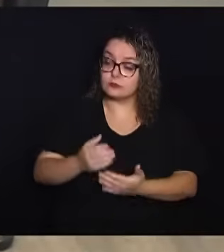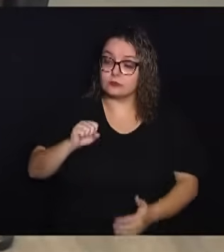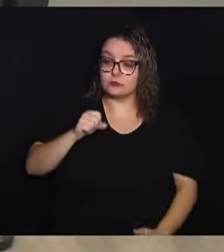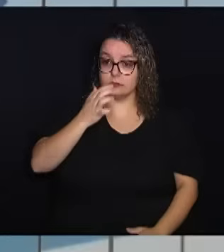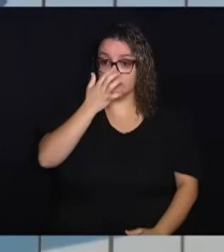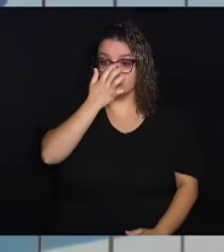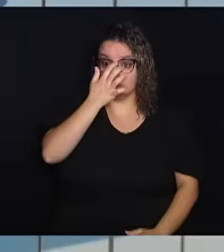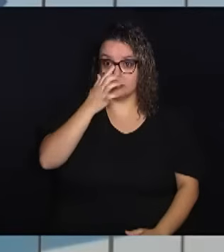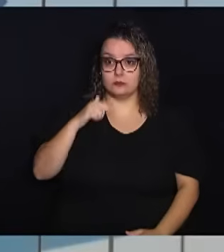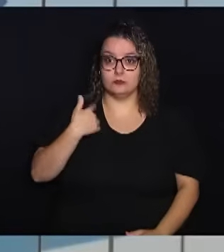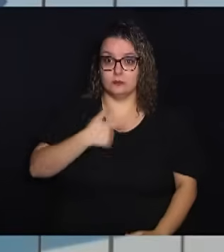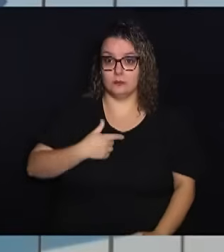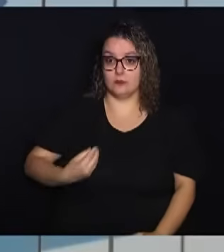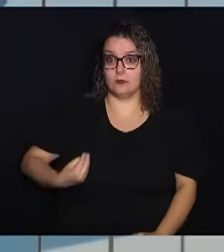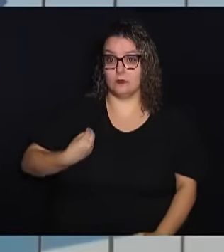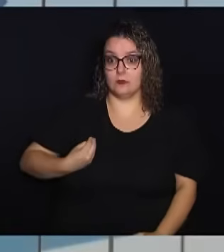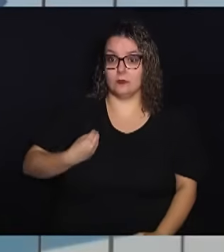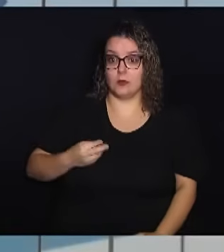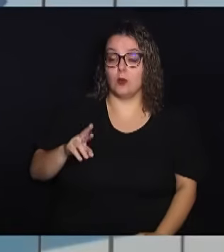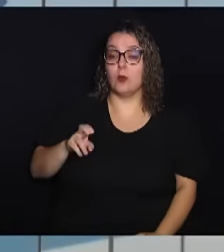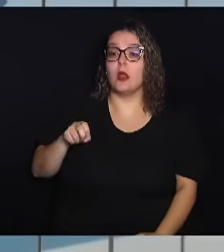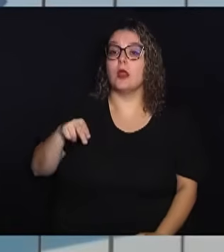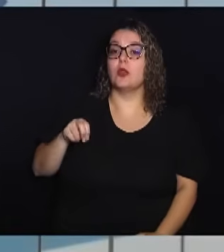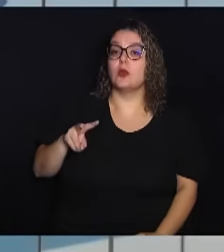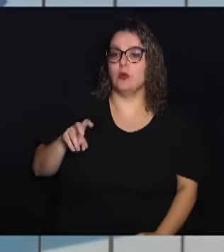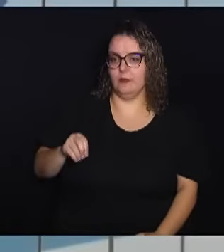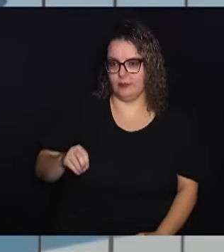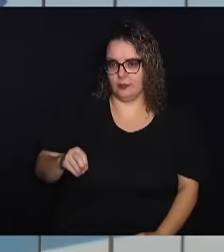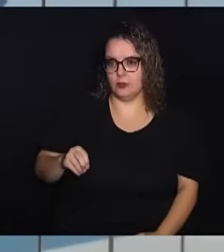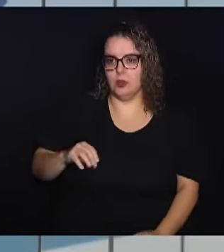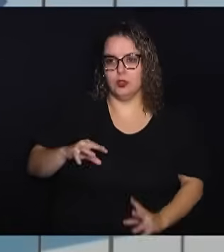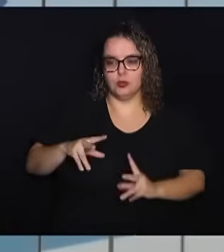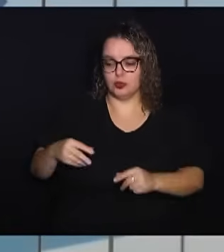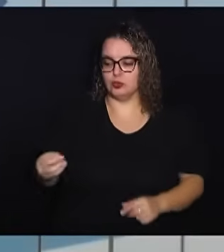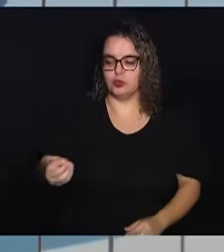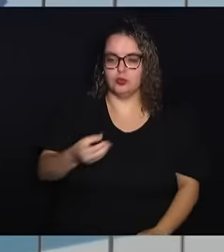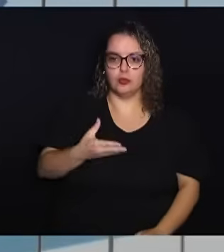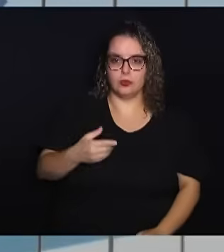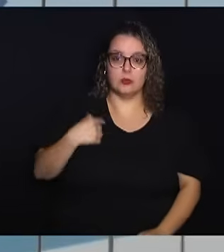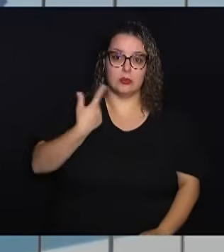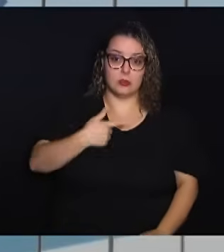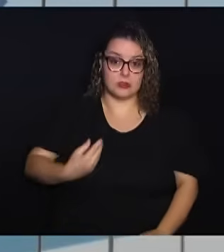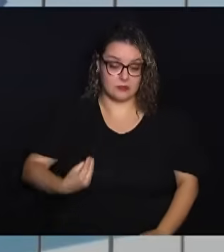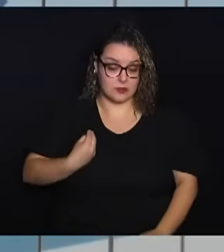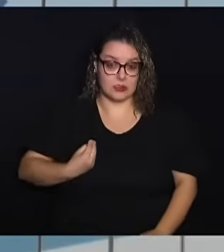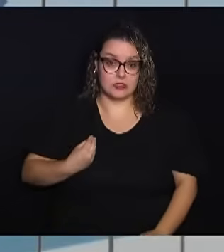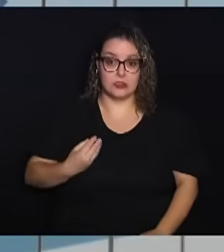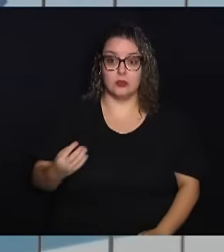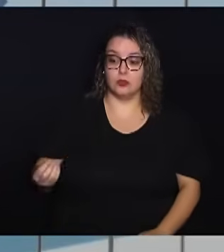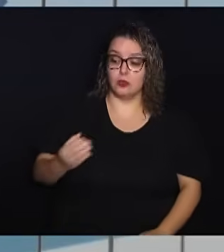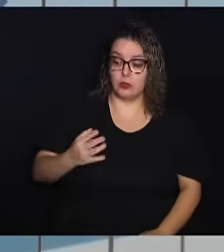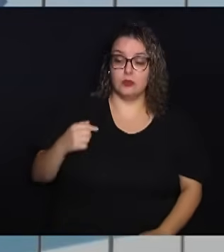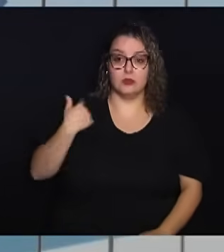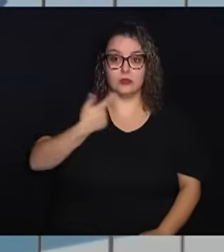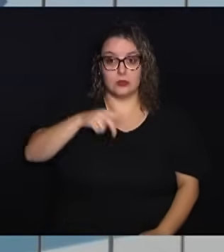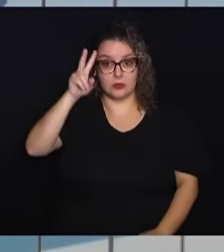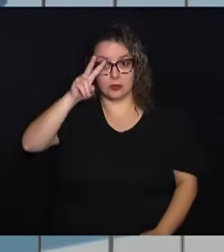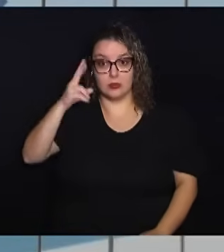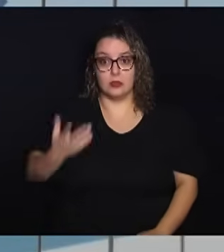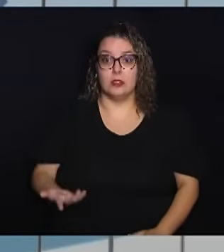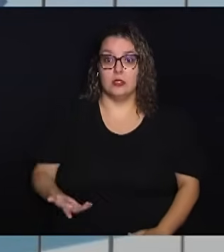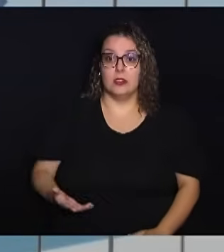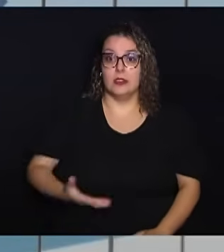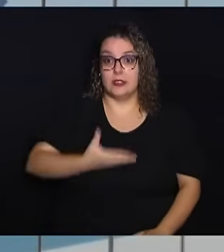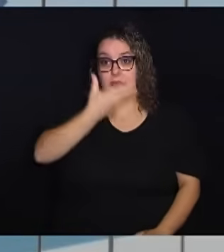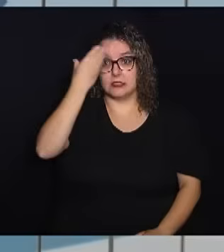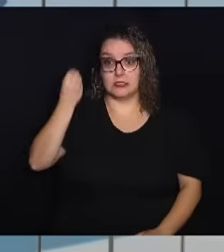para nós vivermos o renovo, né, na nossa vida, na nossa história, nós temos que limpar o terreno do passado,